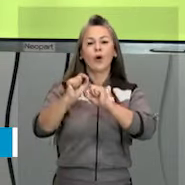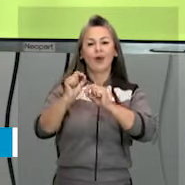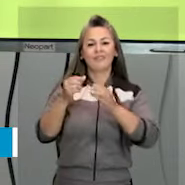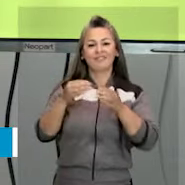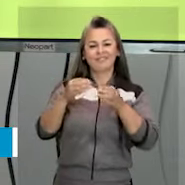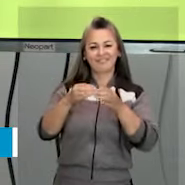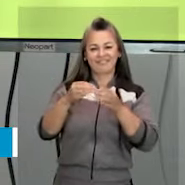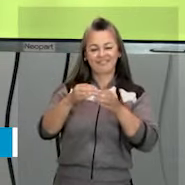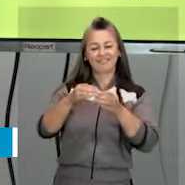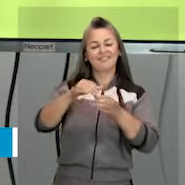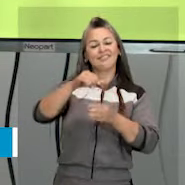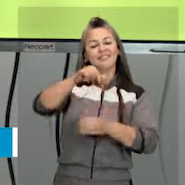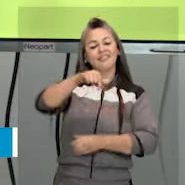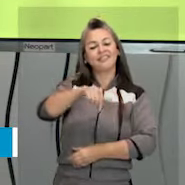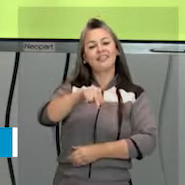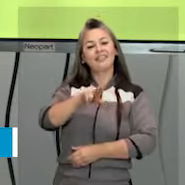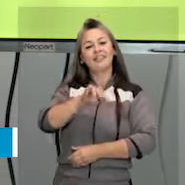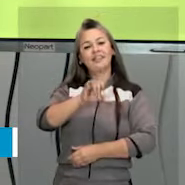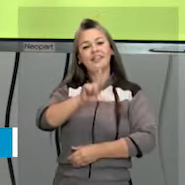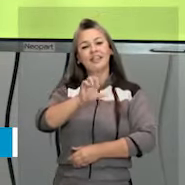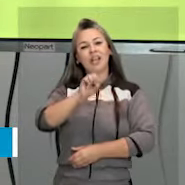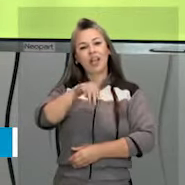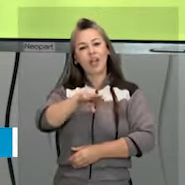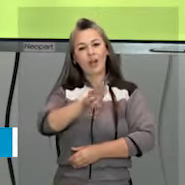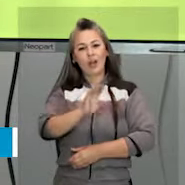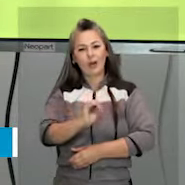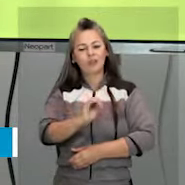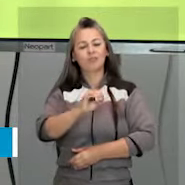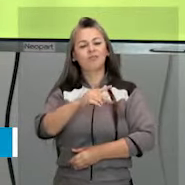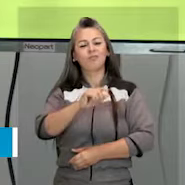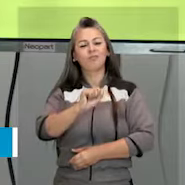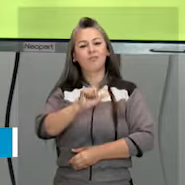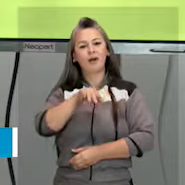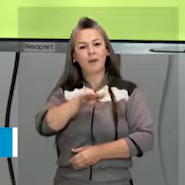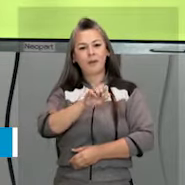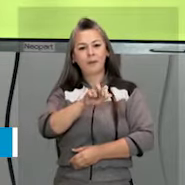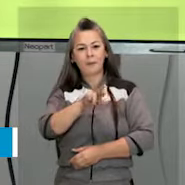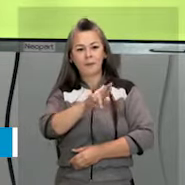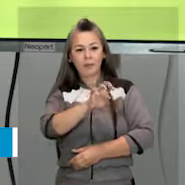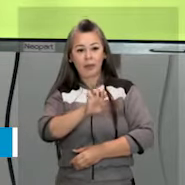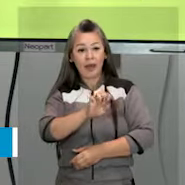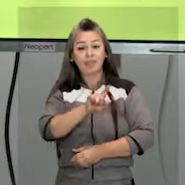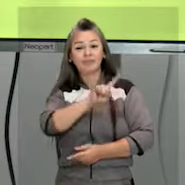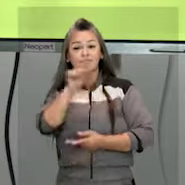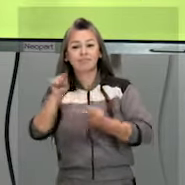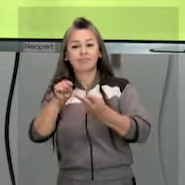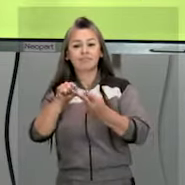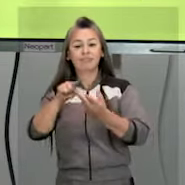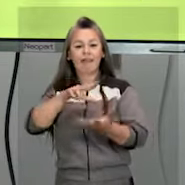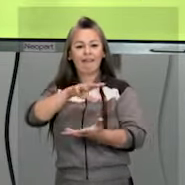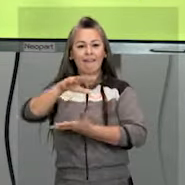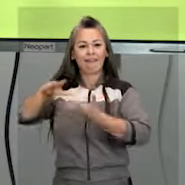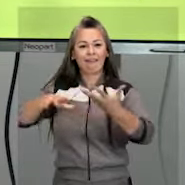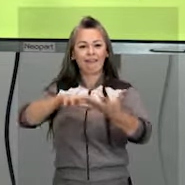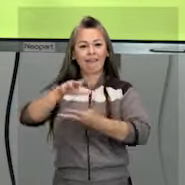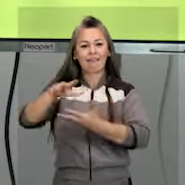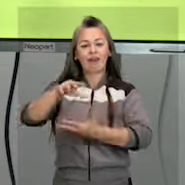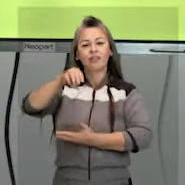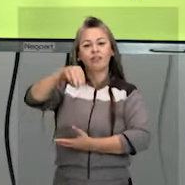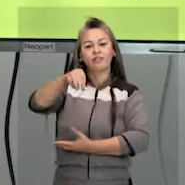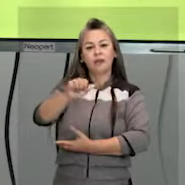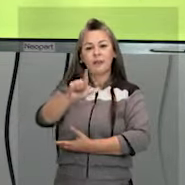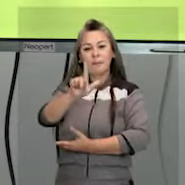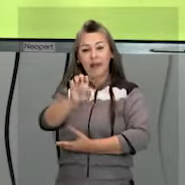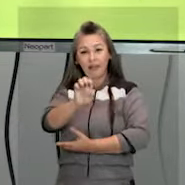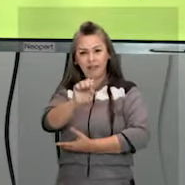de Palmares durante o período colonial e a Revolta dos Malês durante o período imperial do Brasil. Para nós